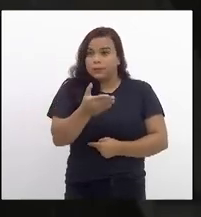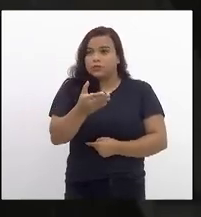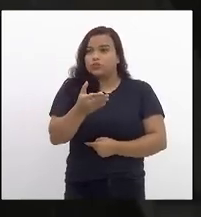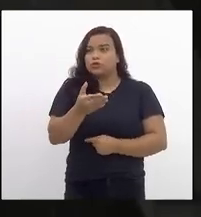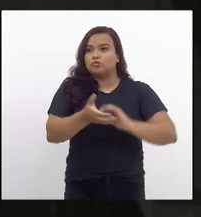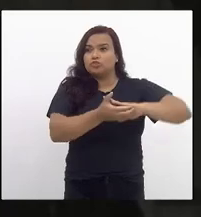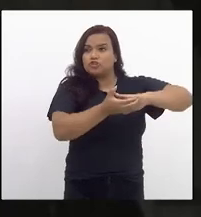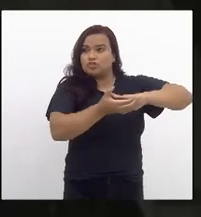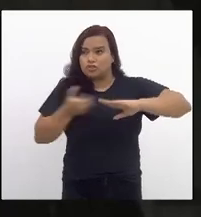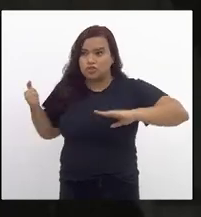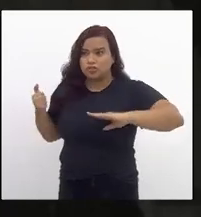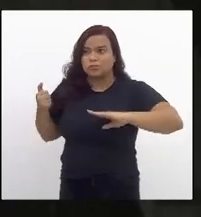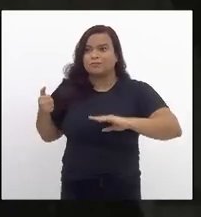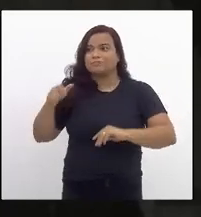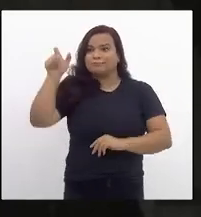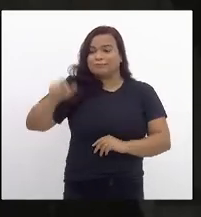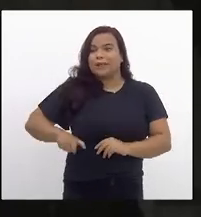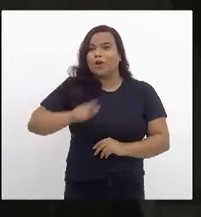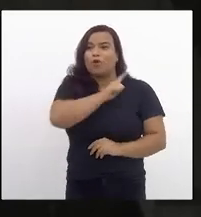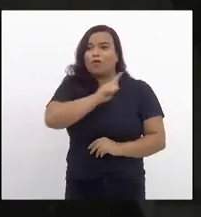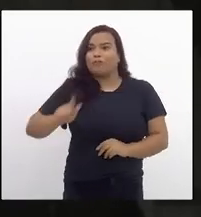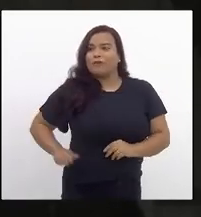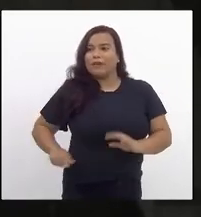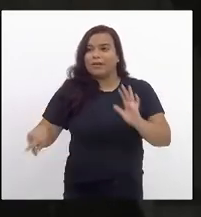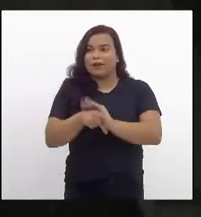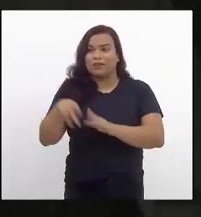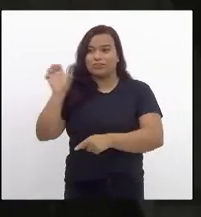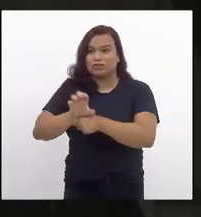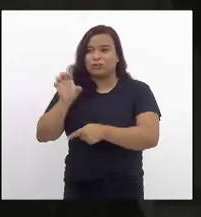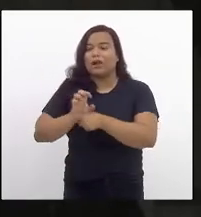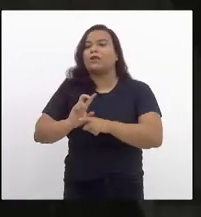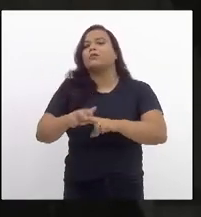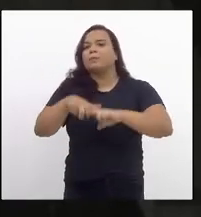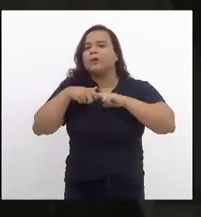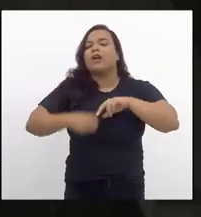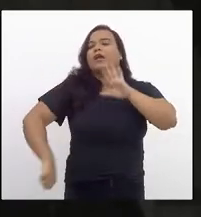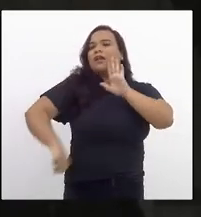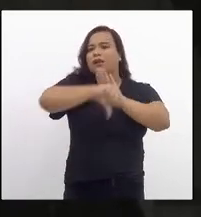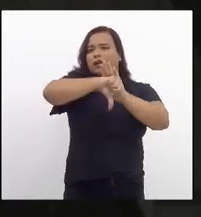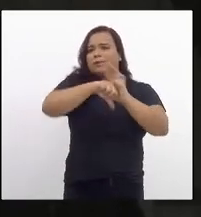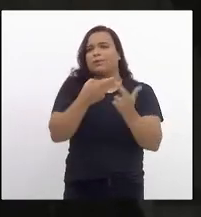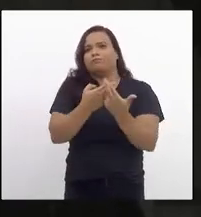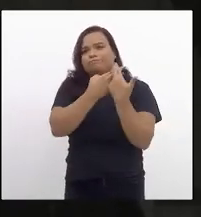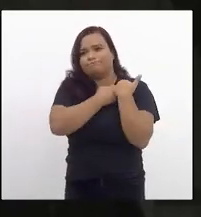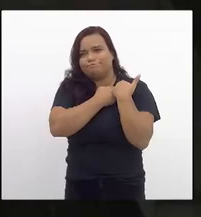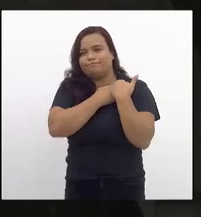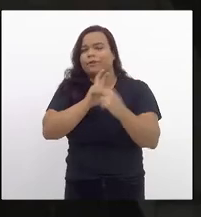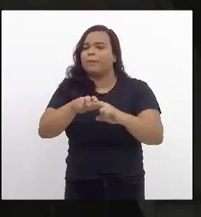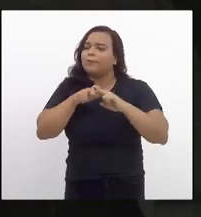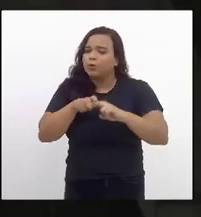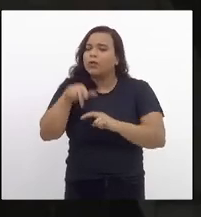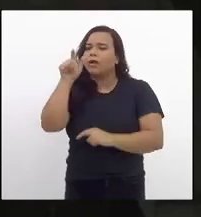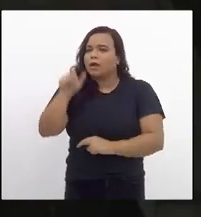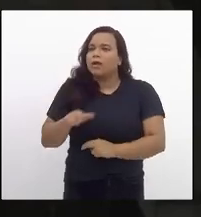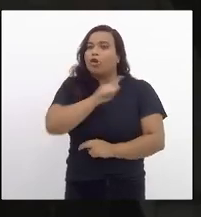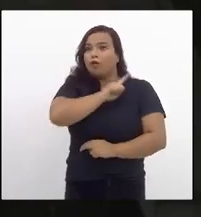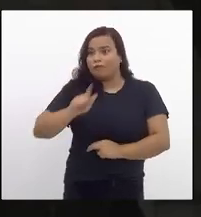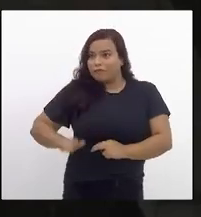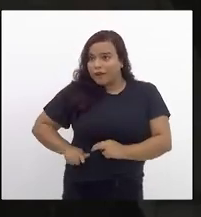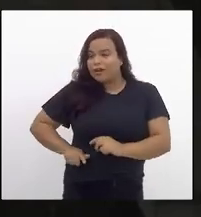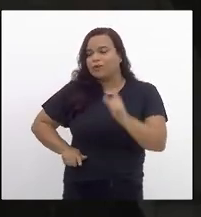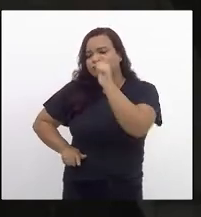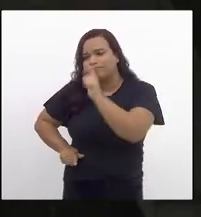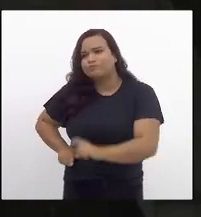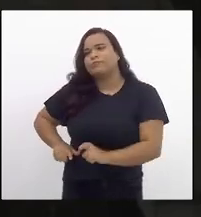por crime de responsabilidade exatamente por sua atuação como o governador também